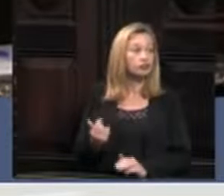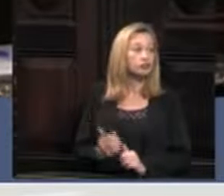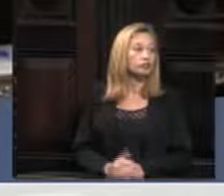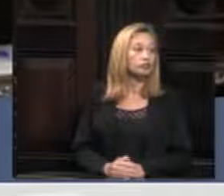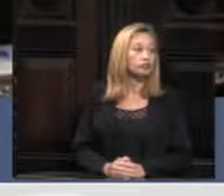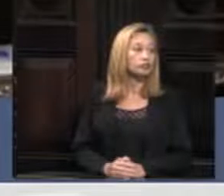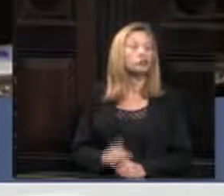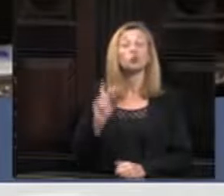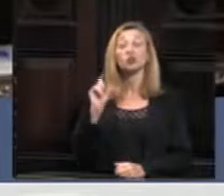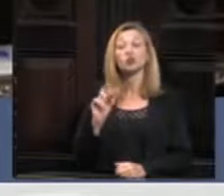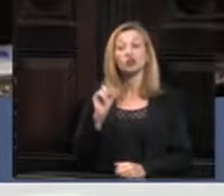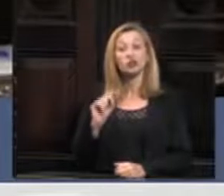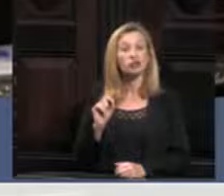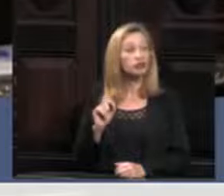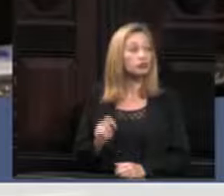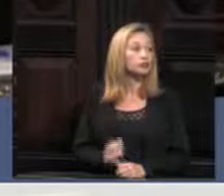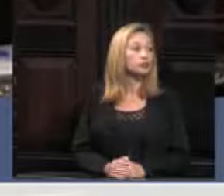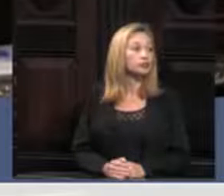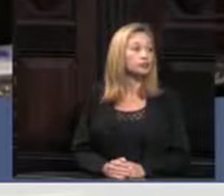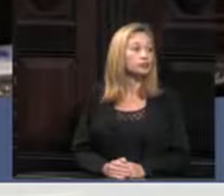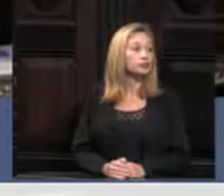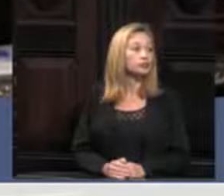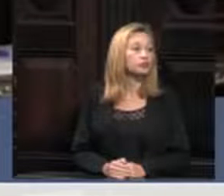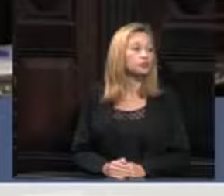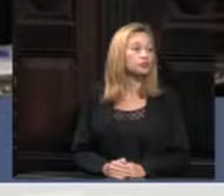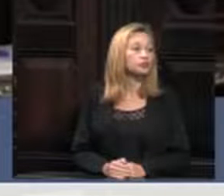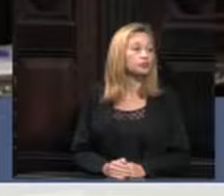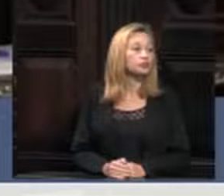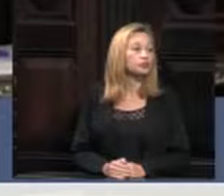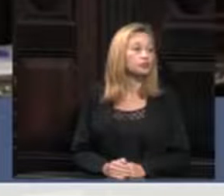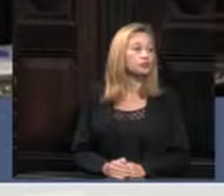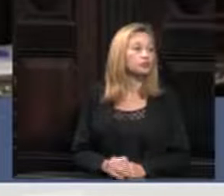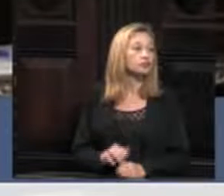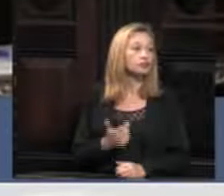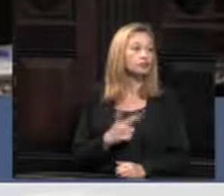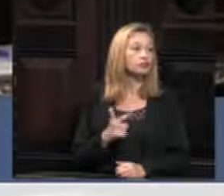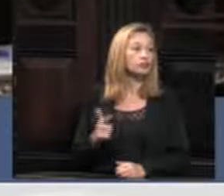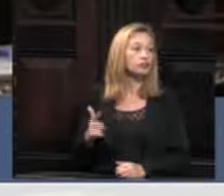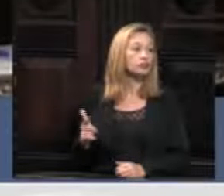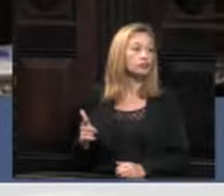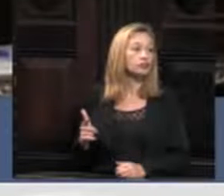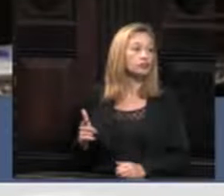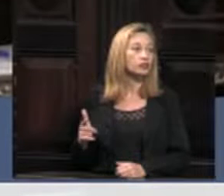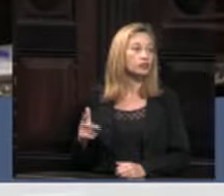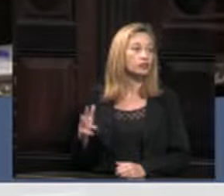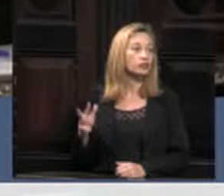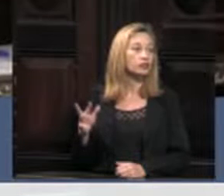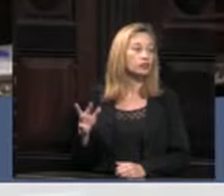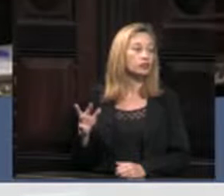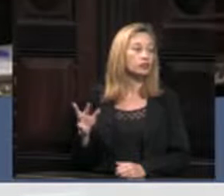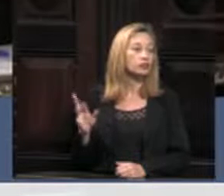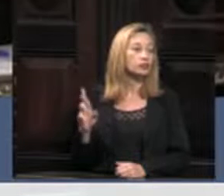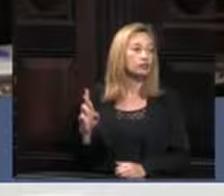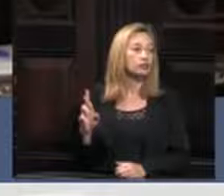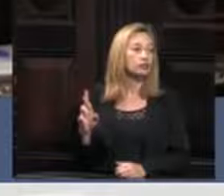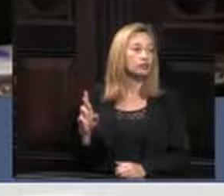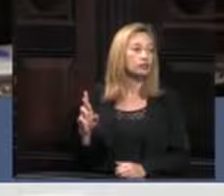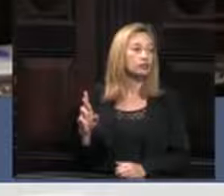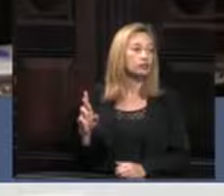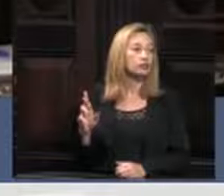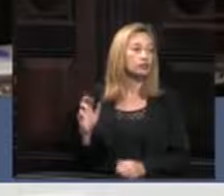E o que diz a norma? Não haverá recesso se não houver a